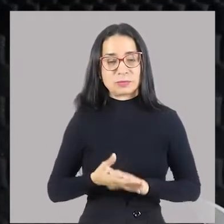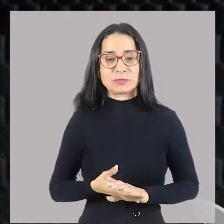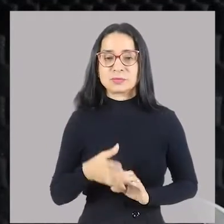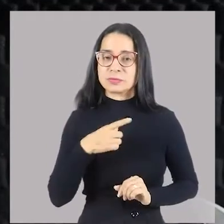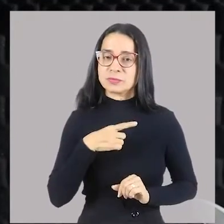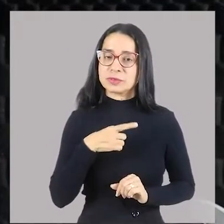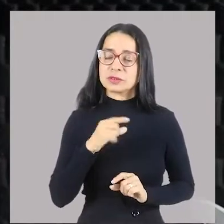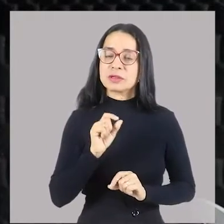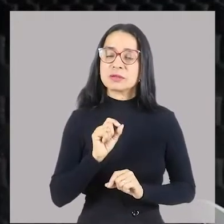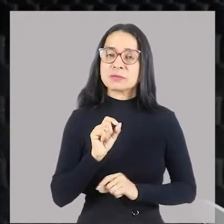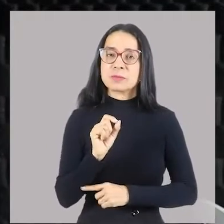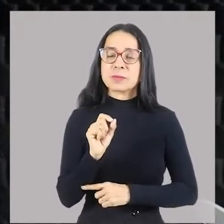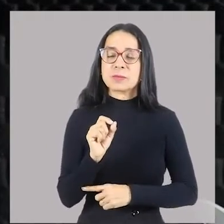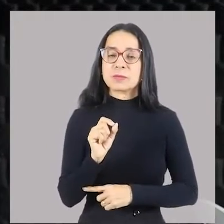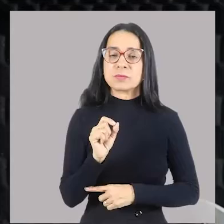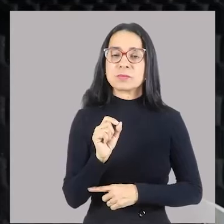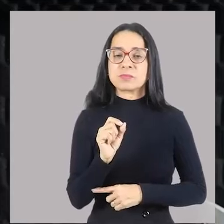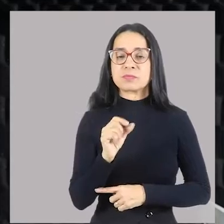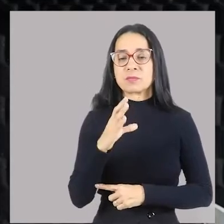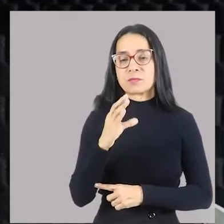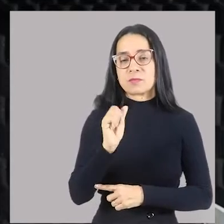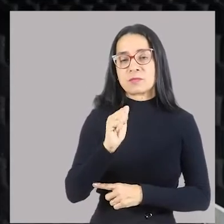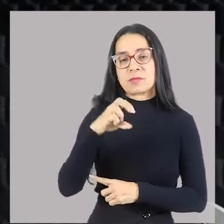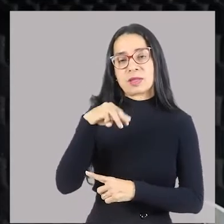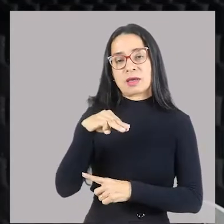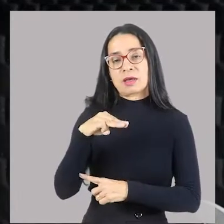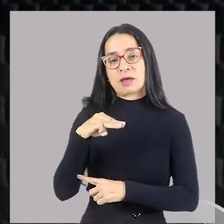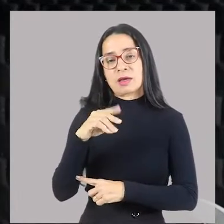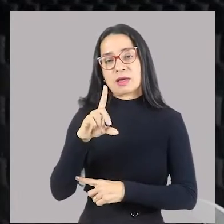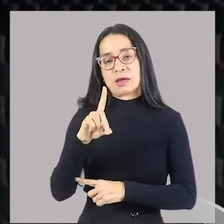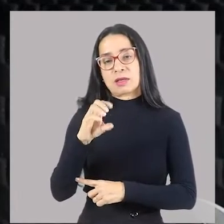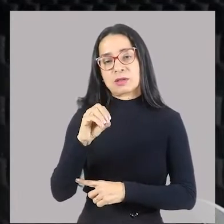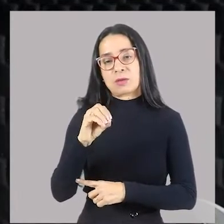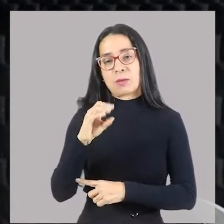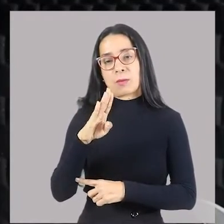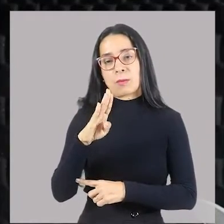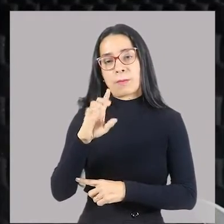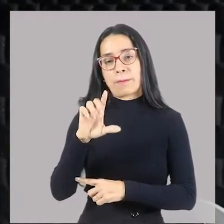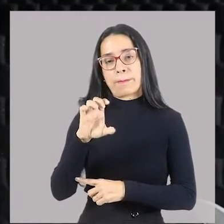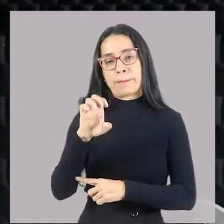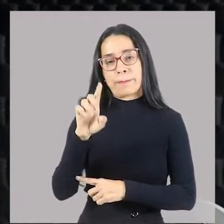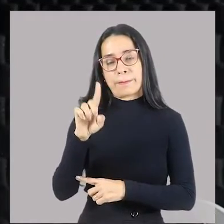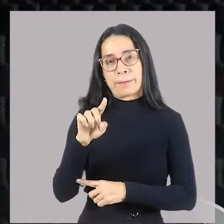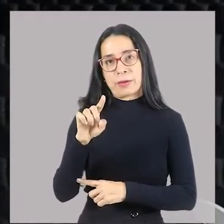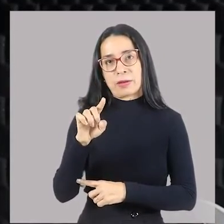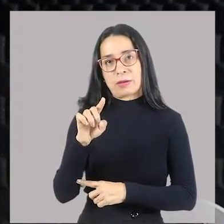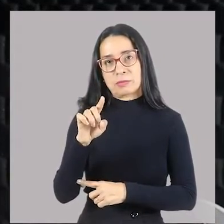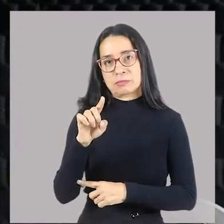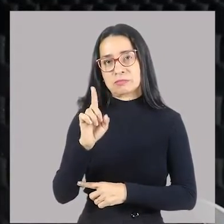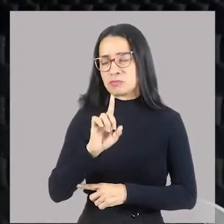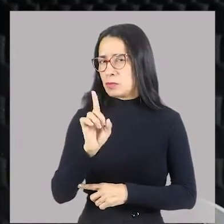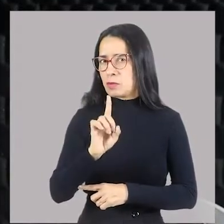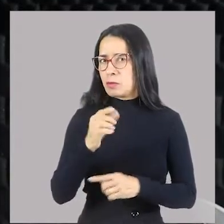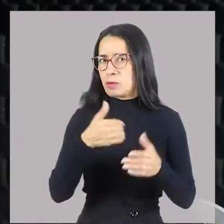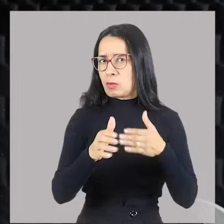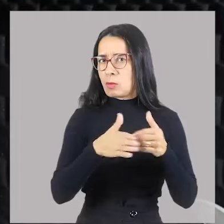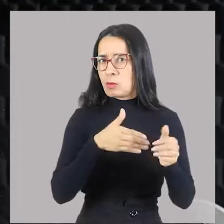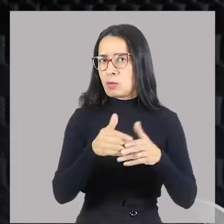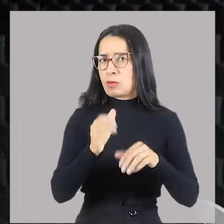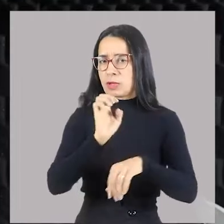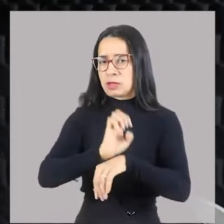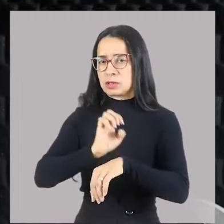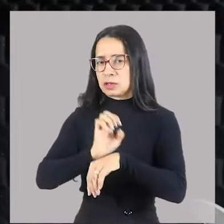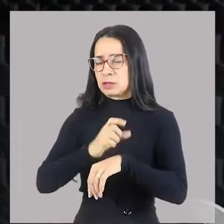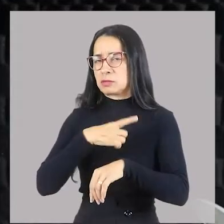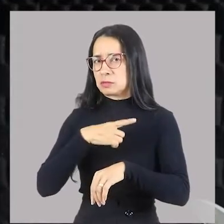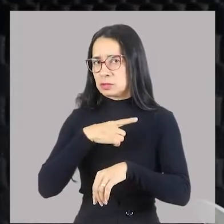nesse caso, o Candomblé. Né? Não é em qualquer estado que possui esse tipo de